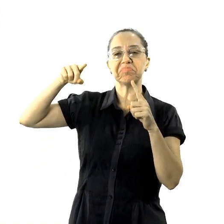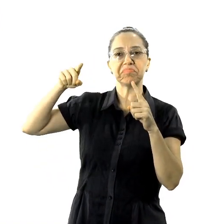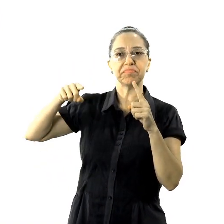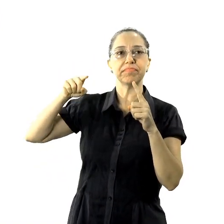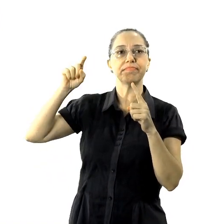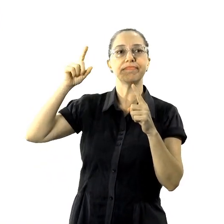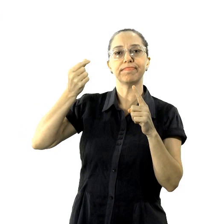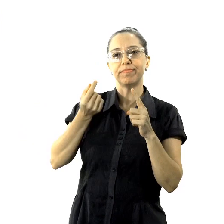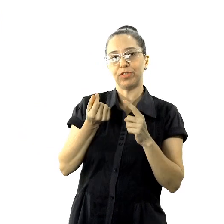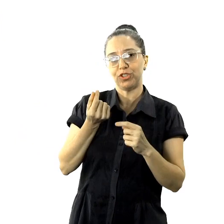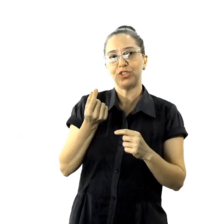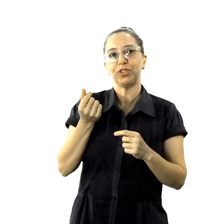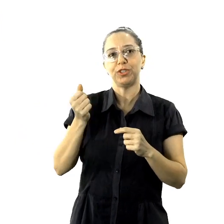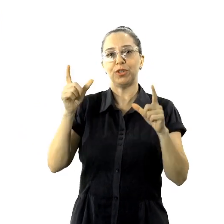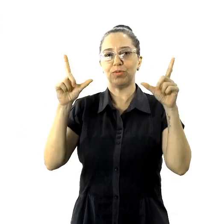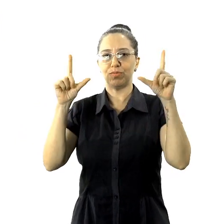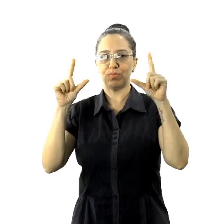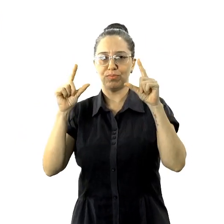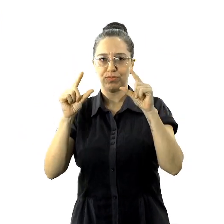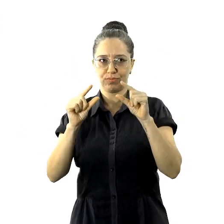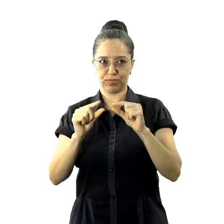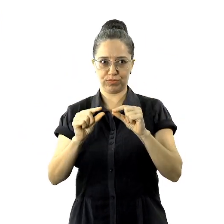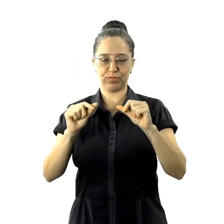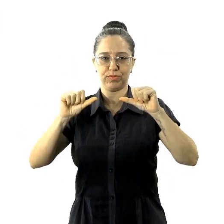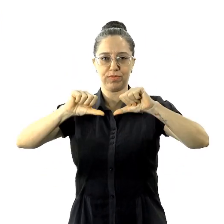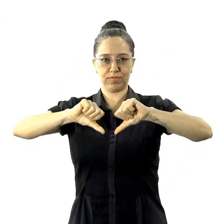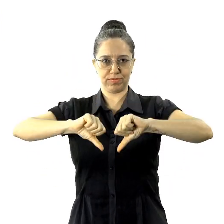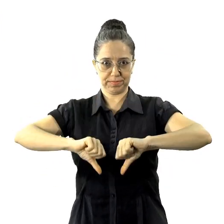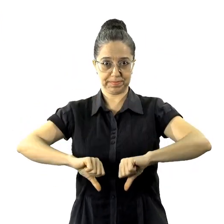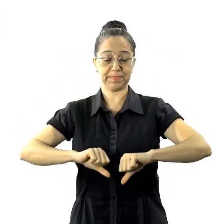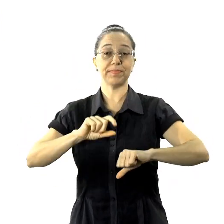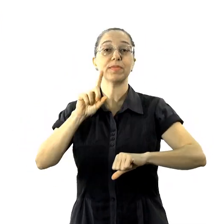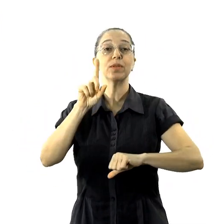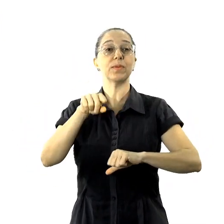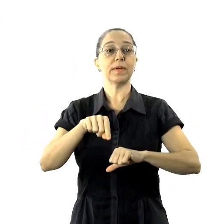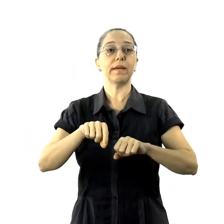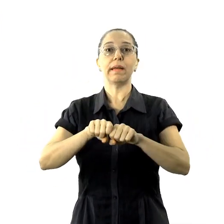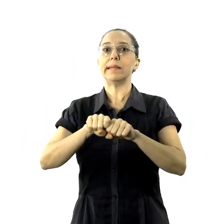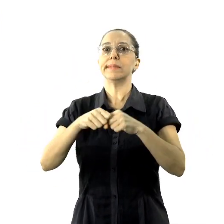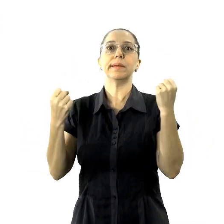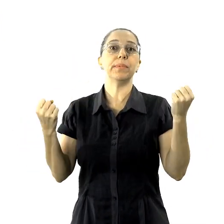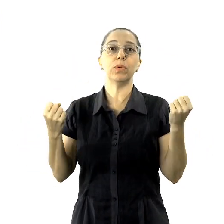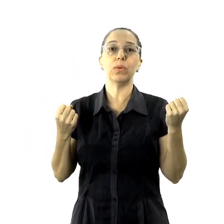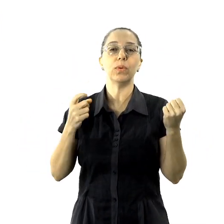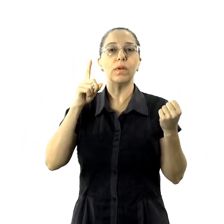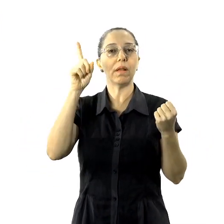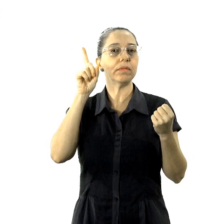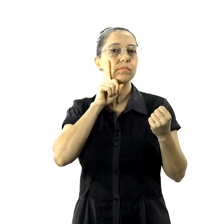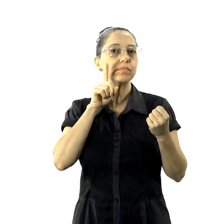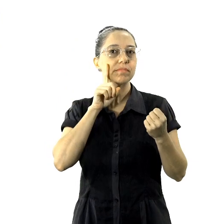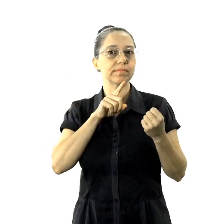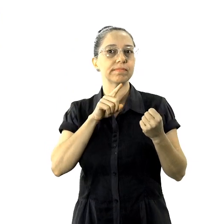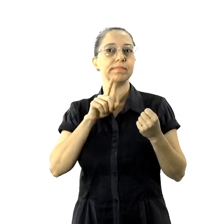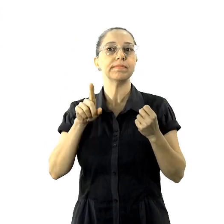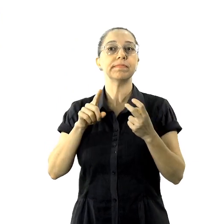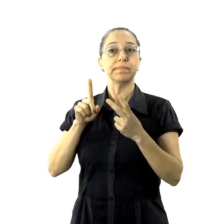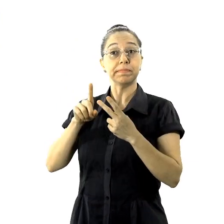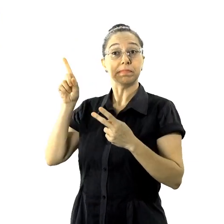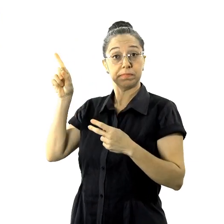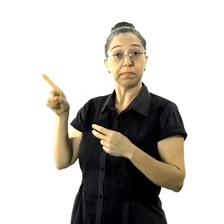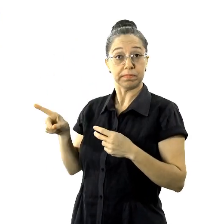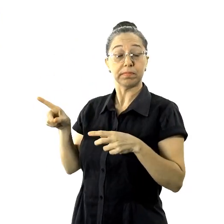pequena imagenzinha, essa imagenzinha mais amarelada, foi a quebra da Bolsa de Valores lá. E essa imagem mais clarinha, azul e